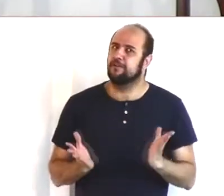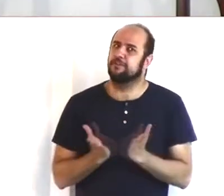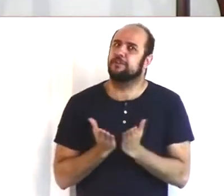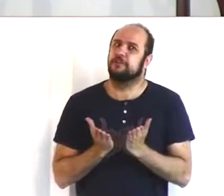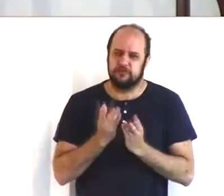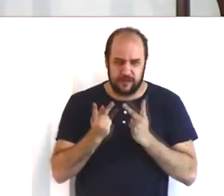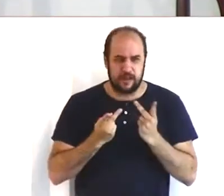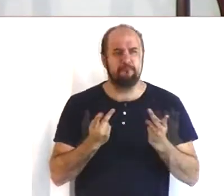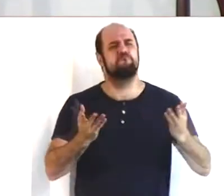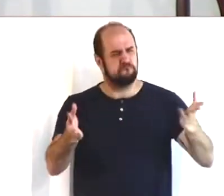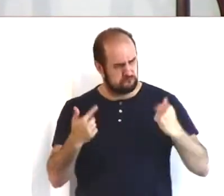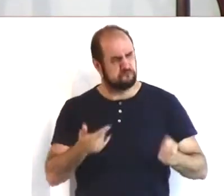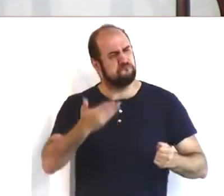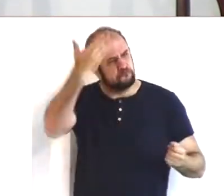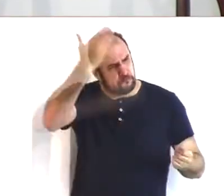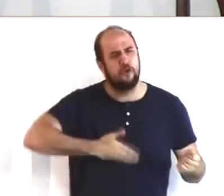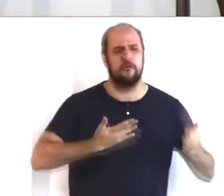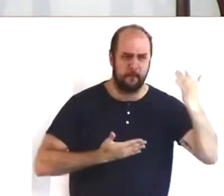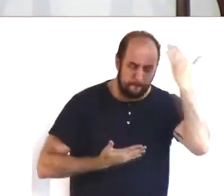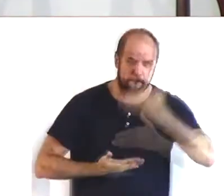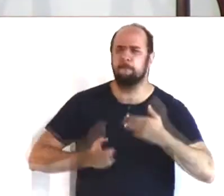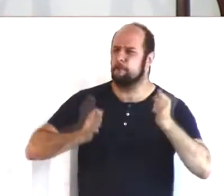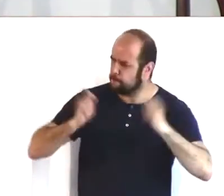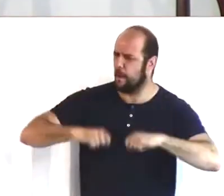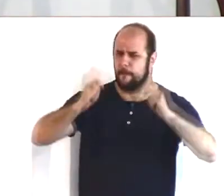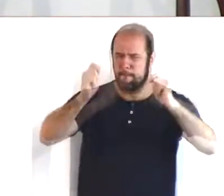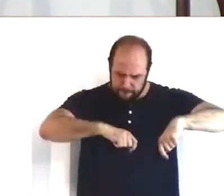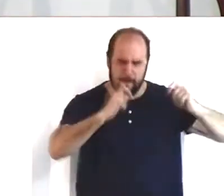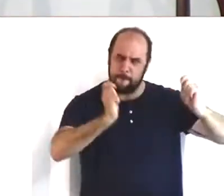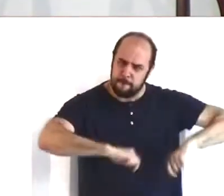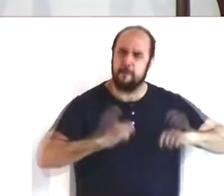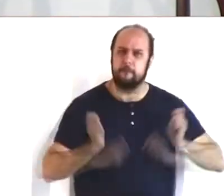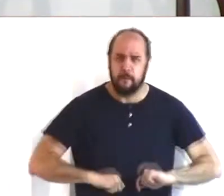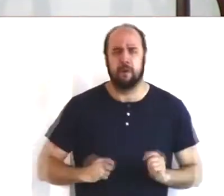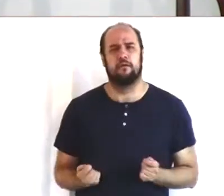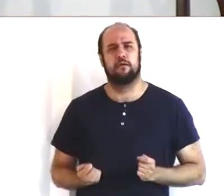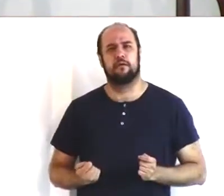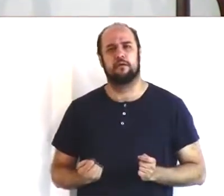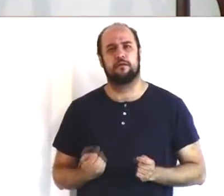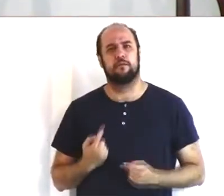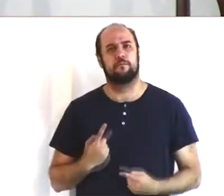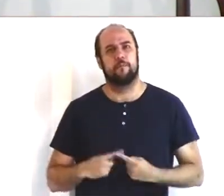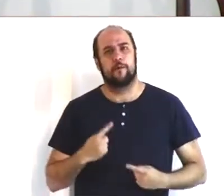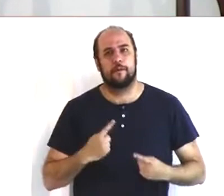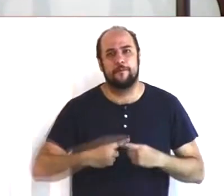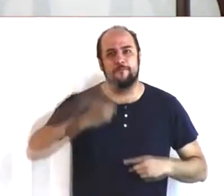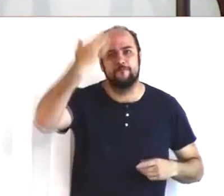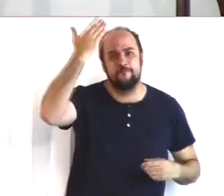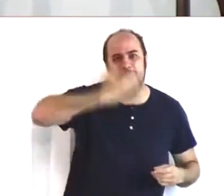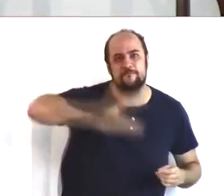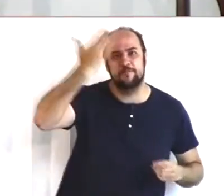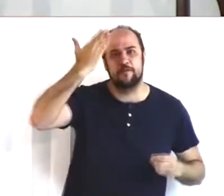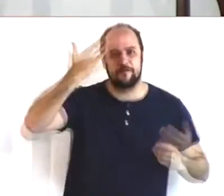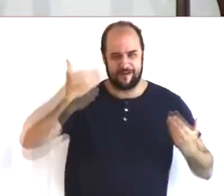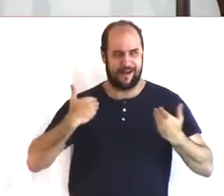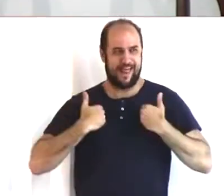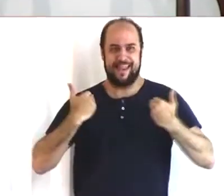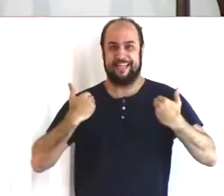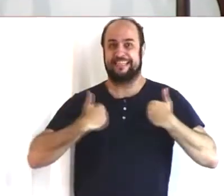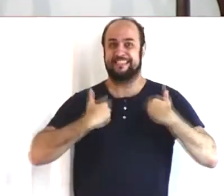as provas, que venham as provações, porque as provações recebidas com